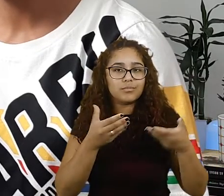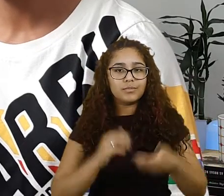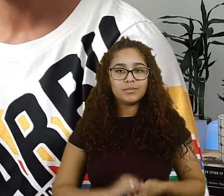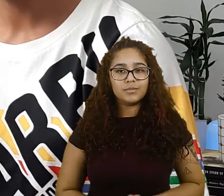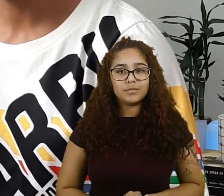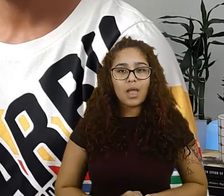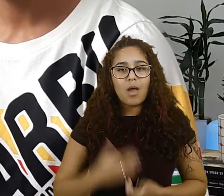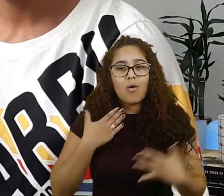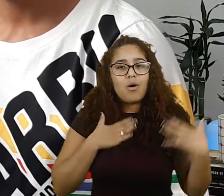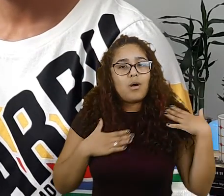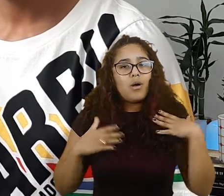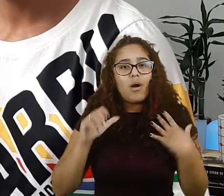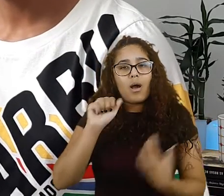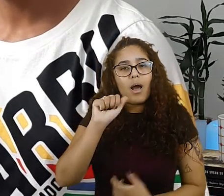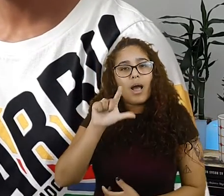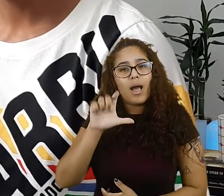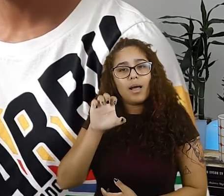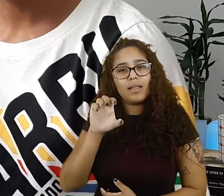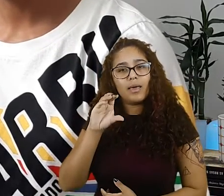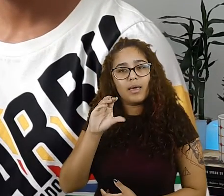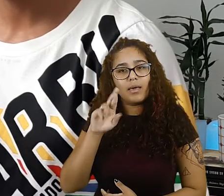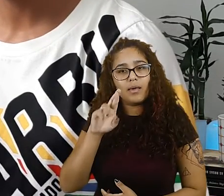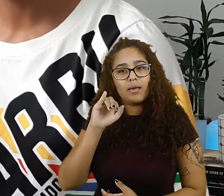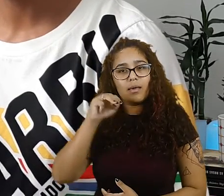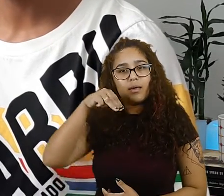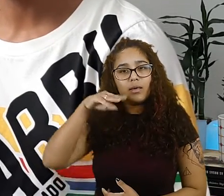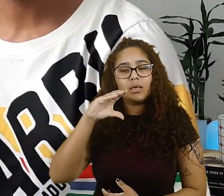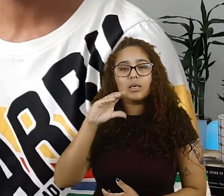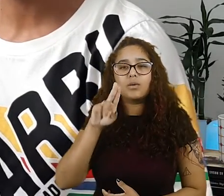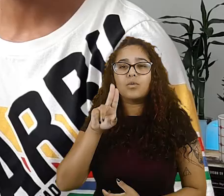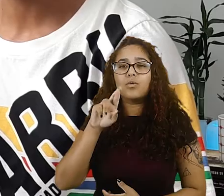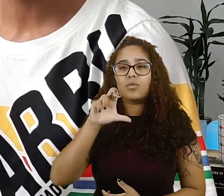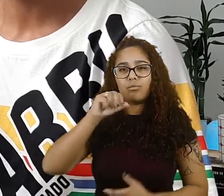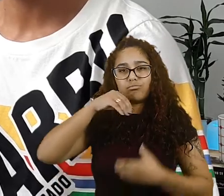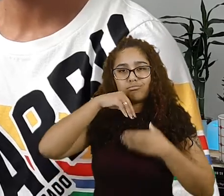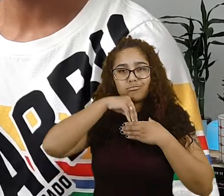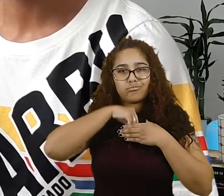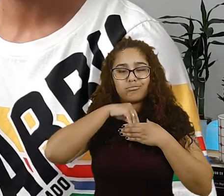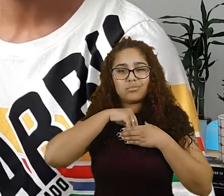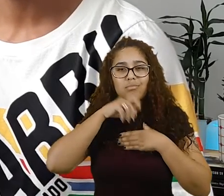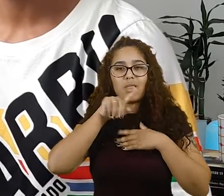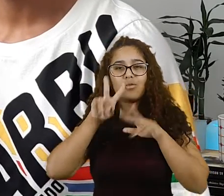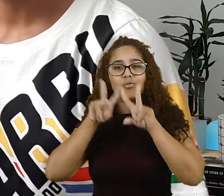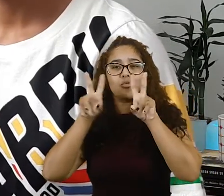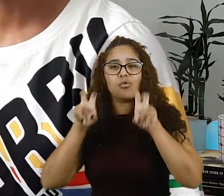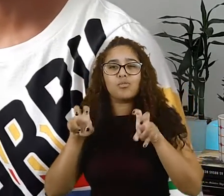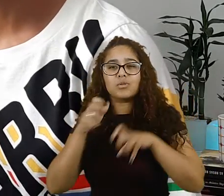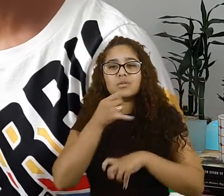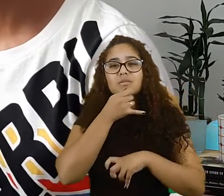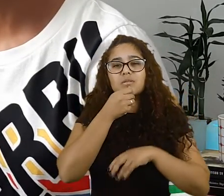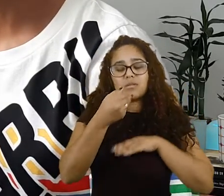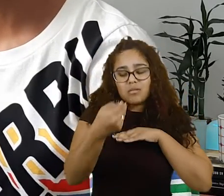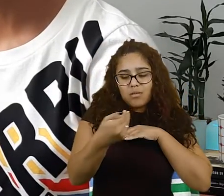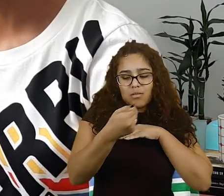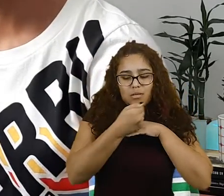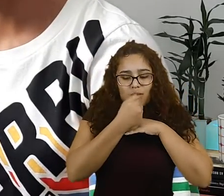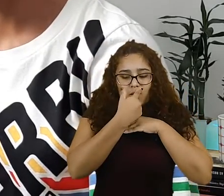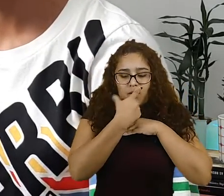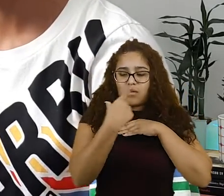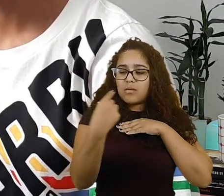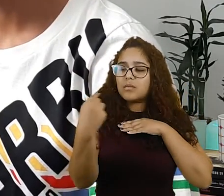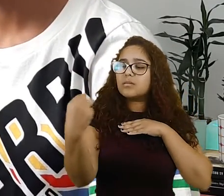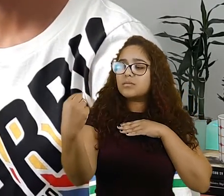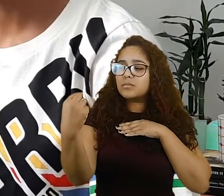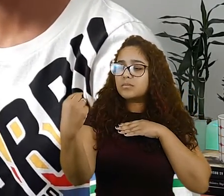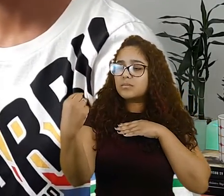brindarmos o agora. O banho com alecrim que desinflama a pele machucada por dentro. É sobre deixar a tristeza